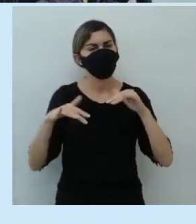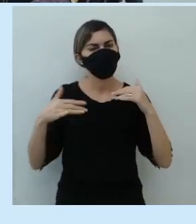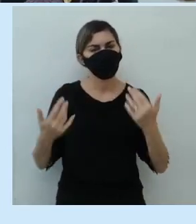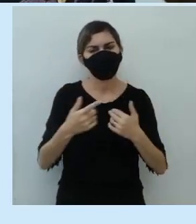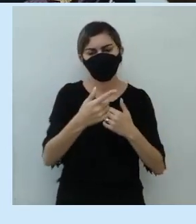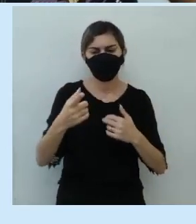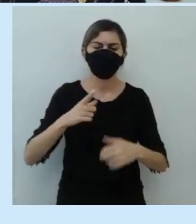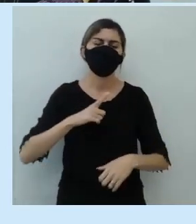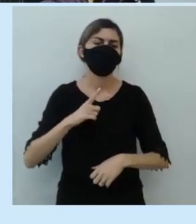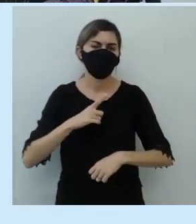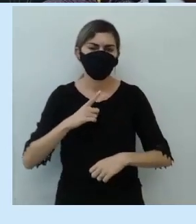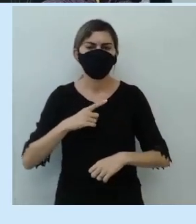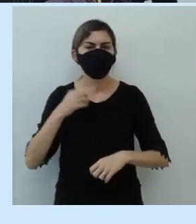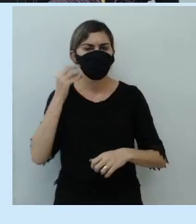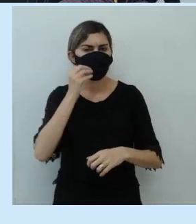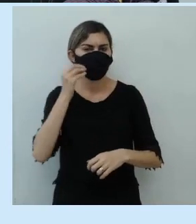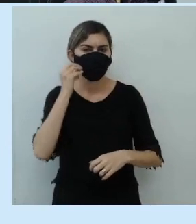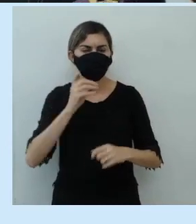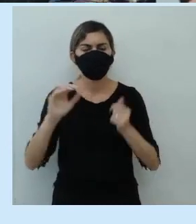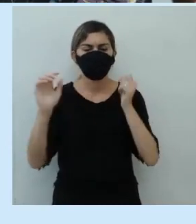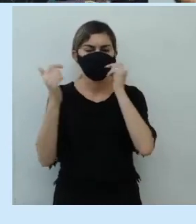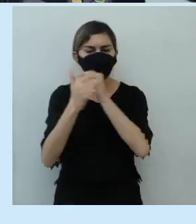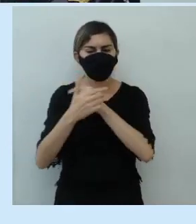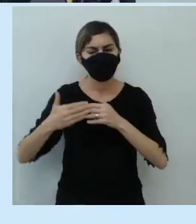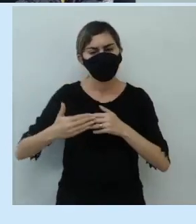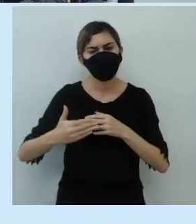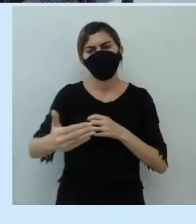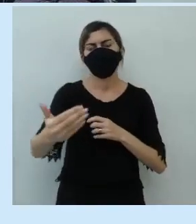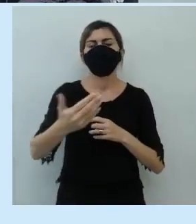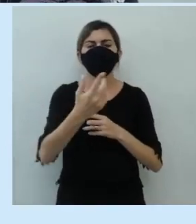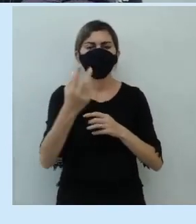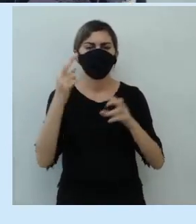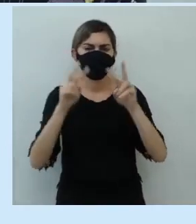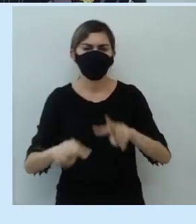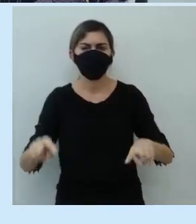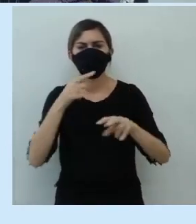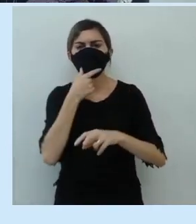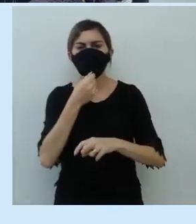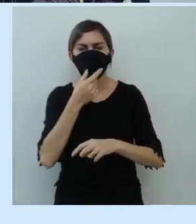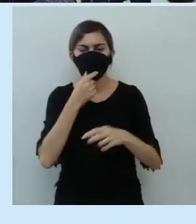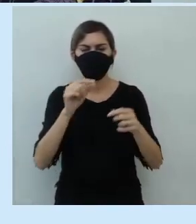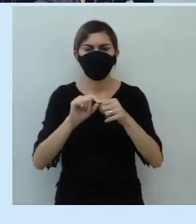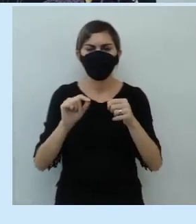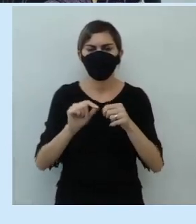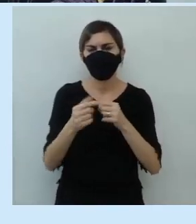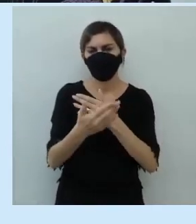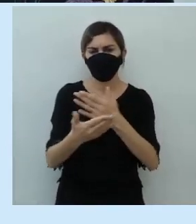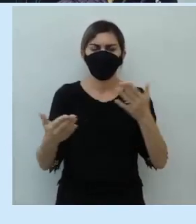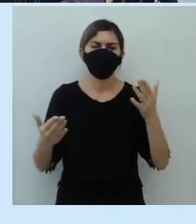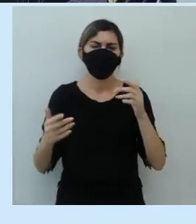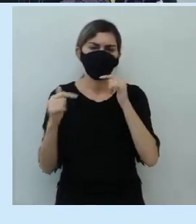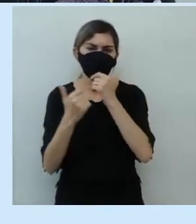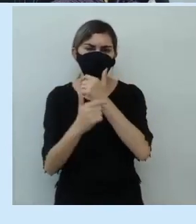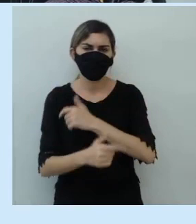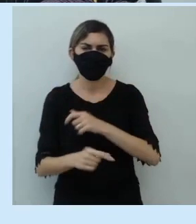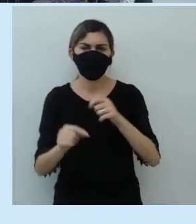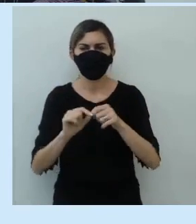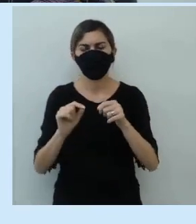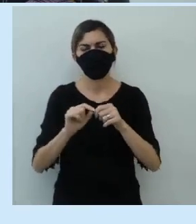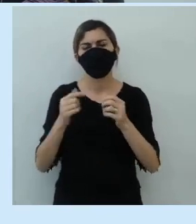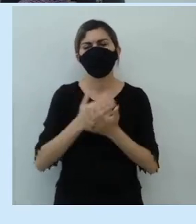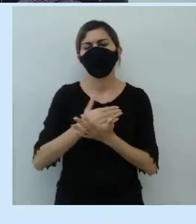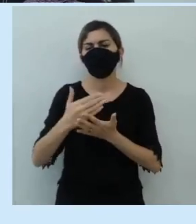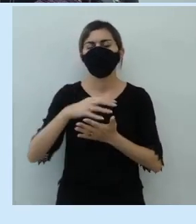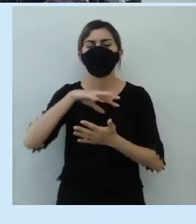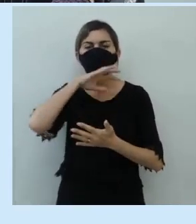você tem aí uma tentativa de humor a partir disso. Quer dizer, você viu lá o homem fazendo as suas... E quando ele fez aquilo ali, como é que